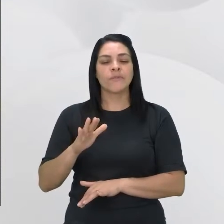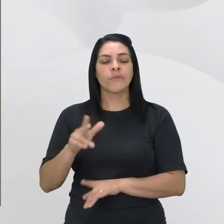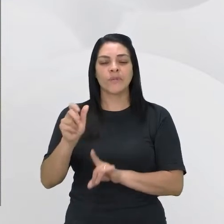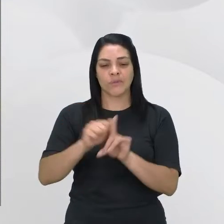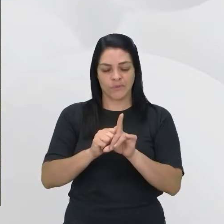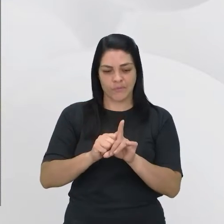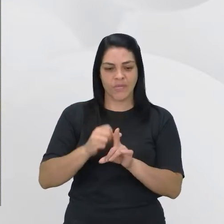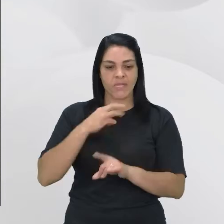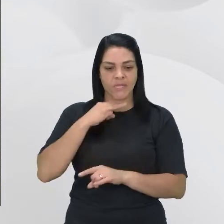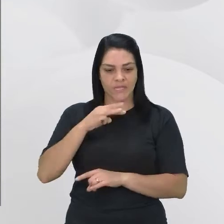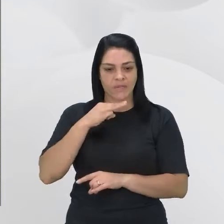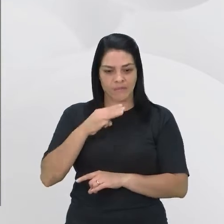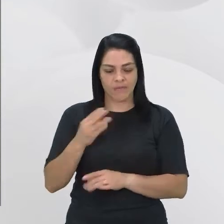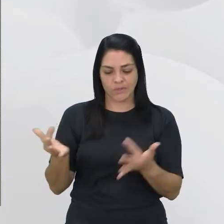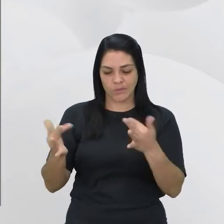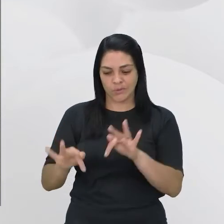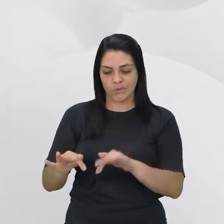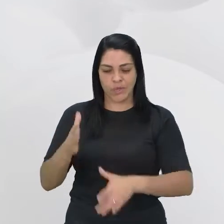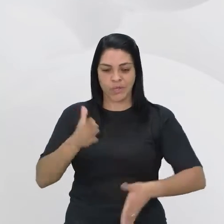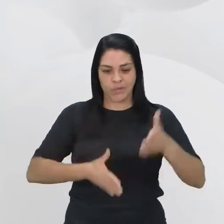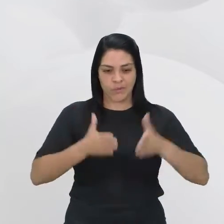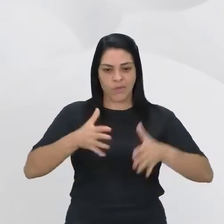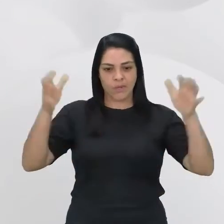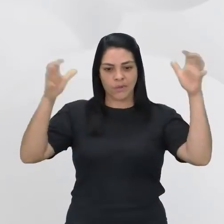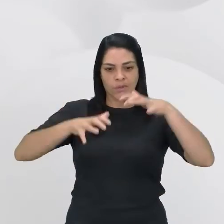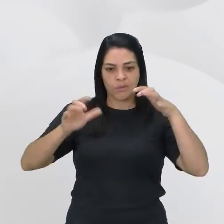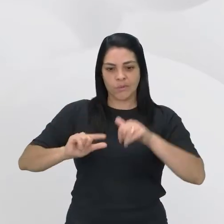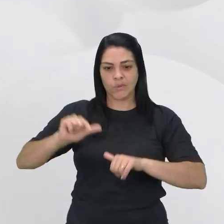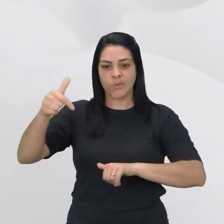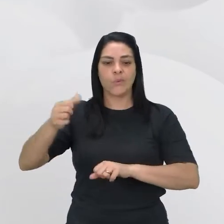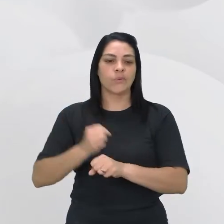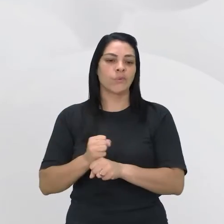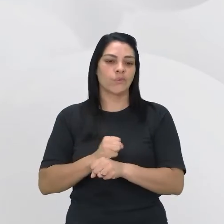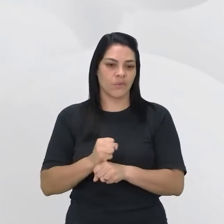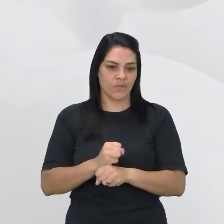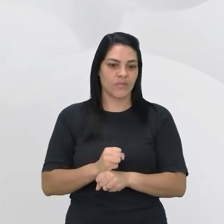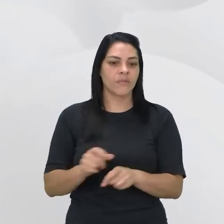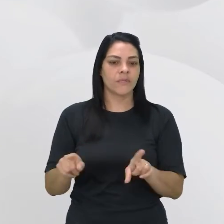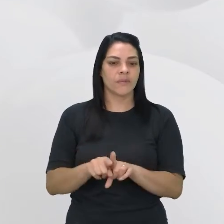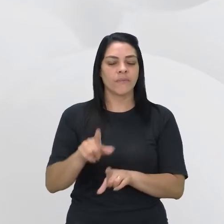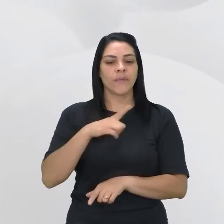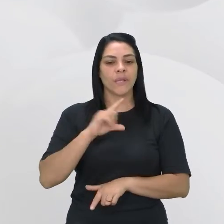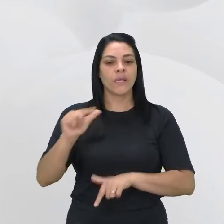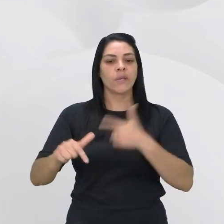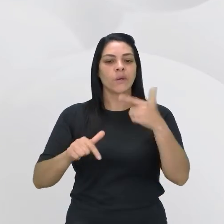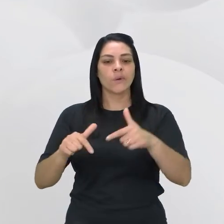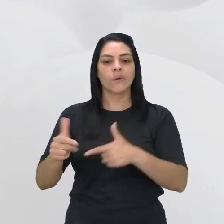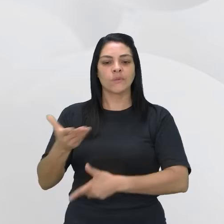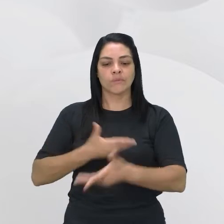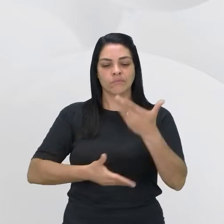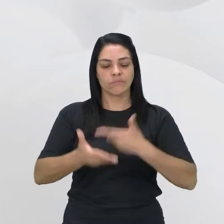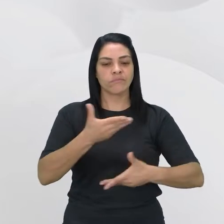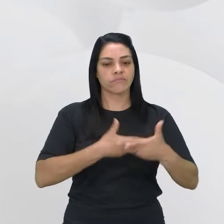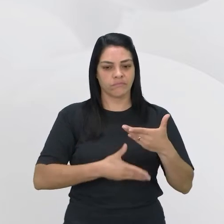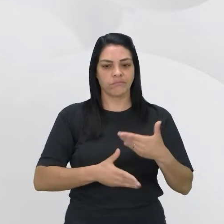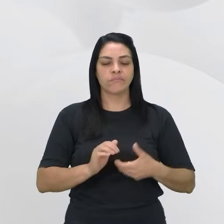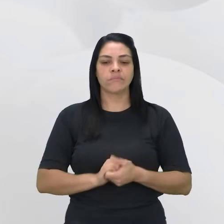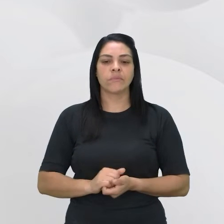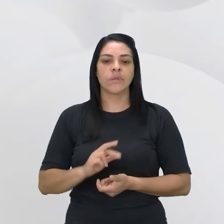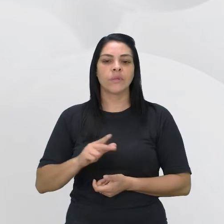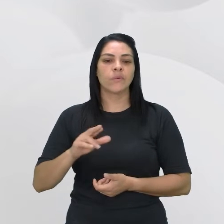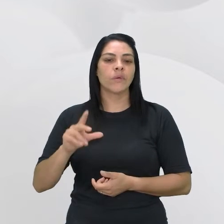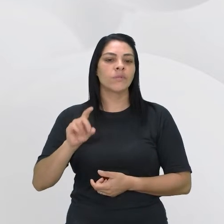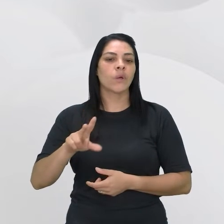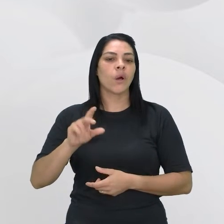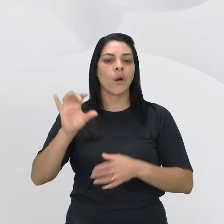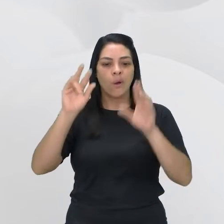menos, no fim da época das chuvas, né, do ano seguinte. Aqui também algumas outras interações de espécies, não apenas humanas, né?